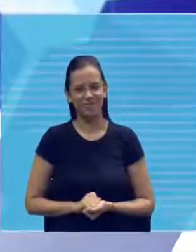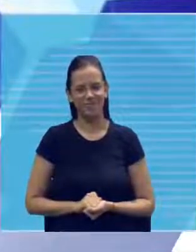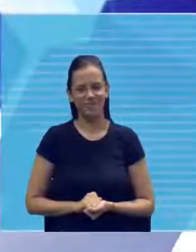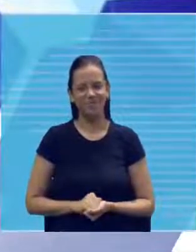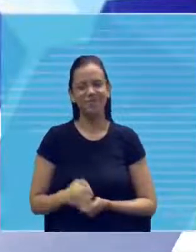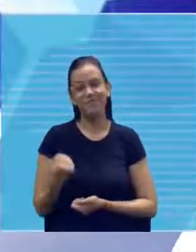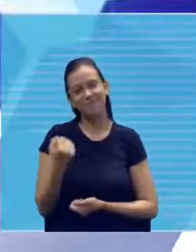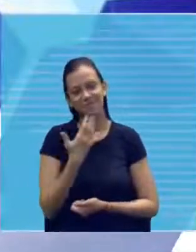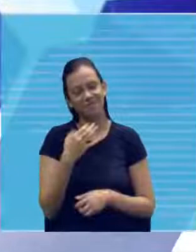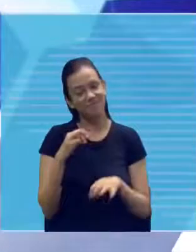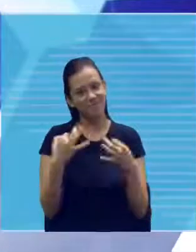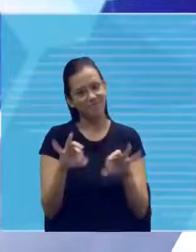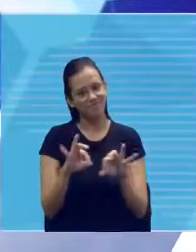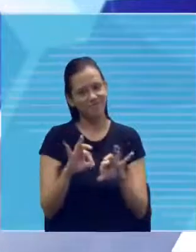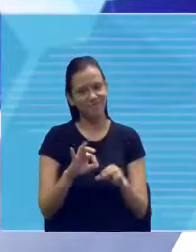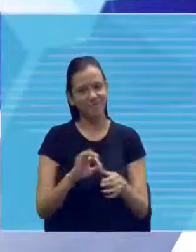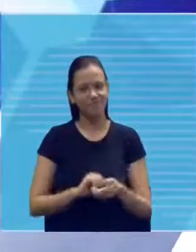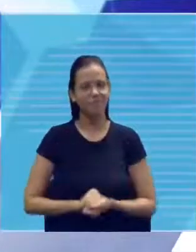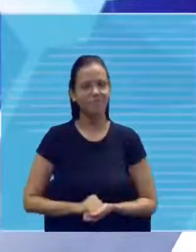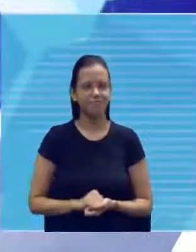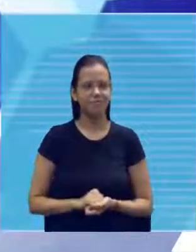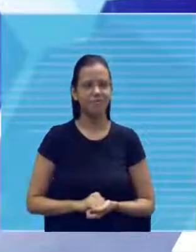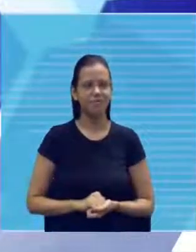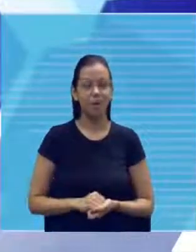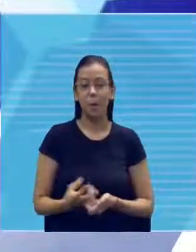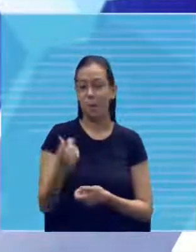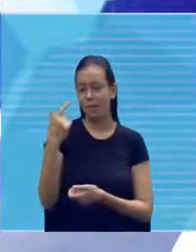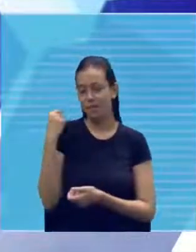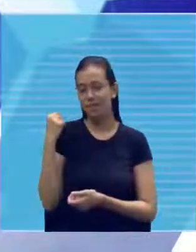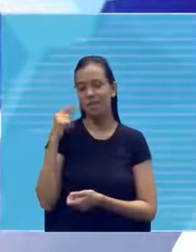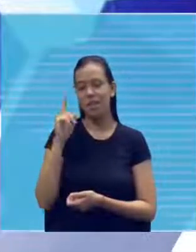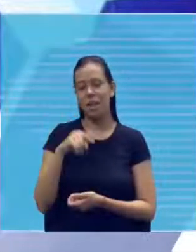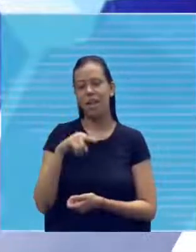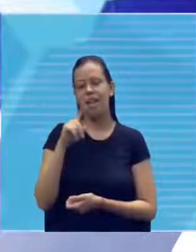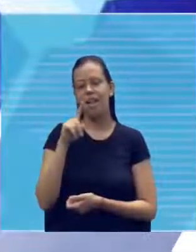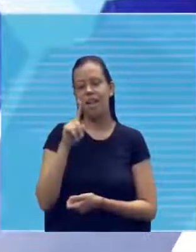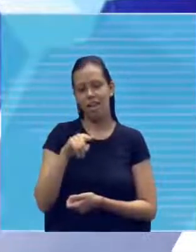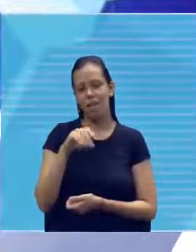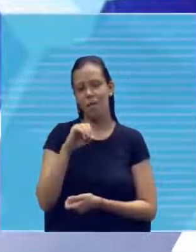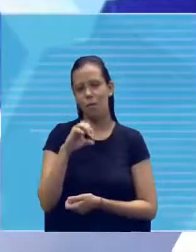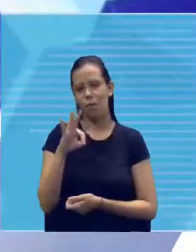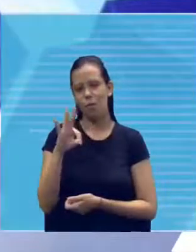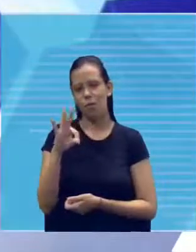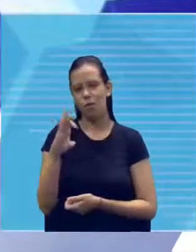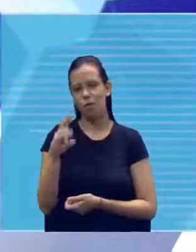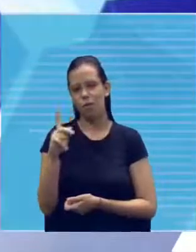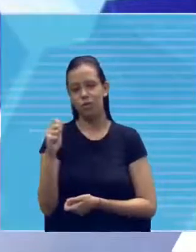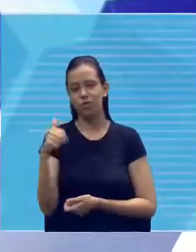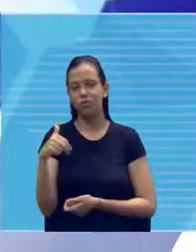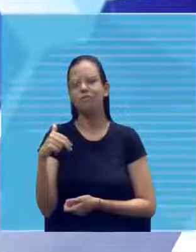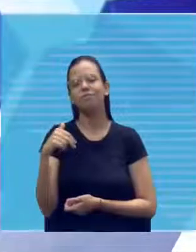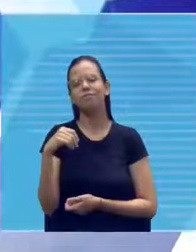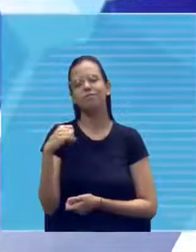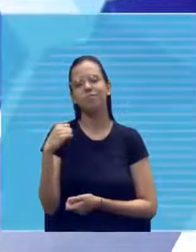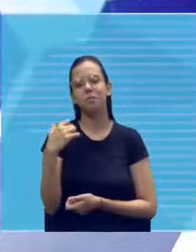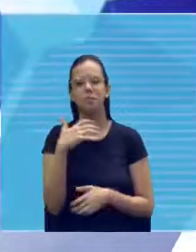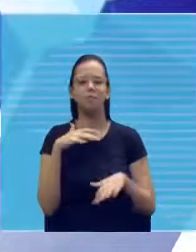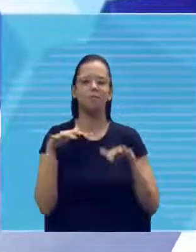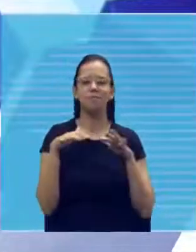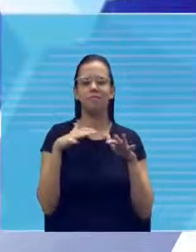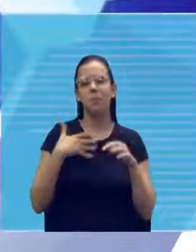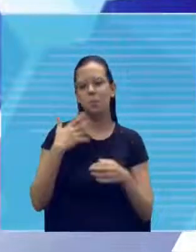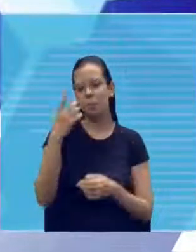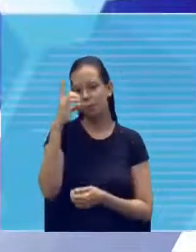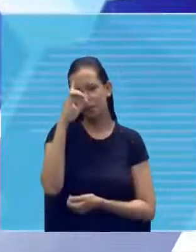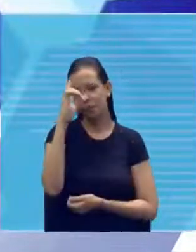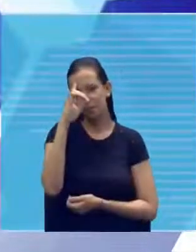Não é bom? Olha, minha gente, na minha época era o El Chan, viu? Pense como agitou, movimentou meus dias.